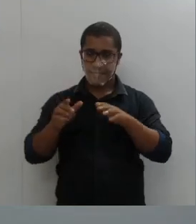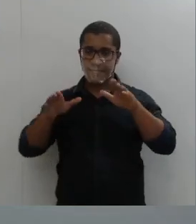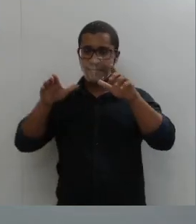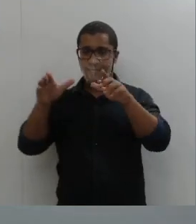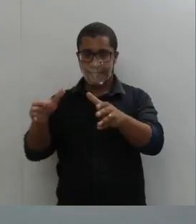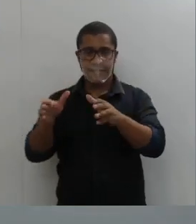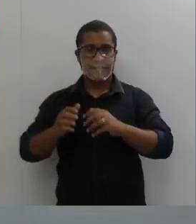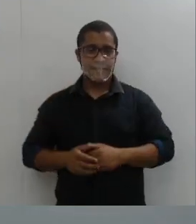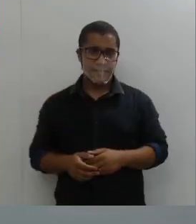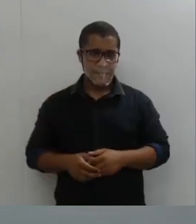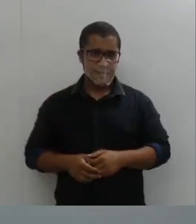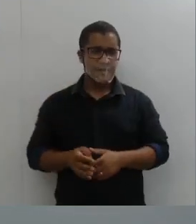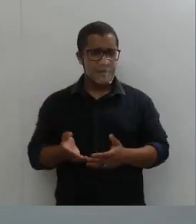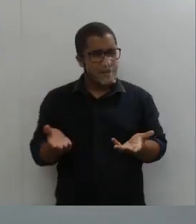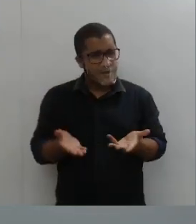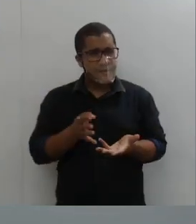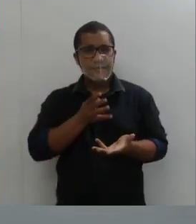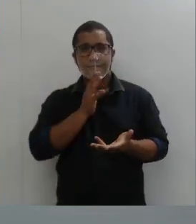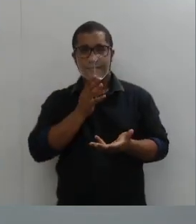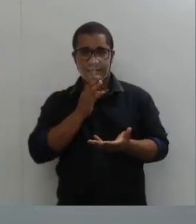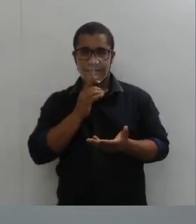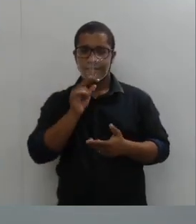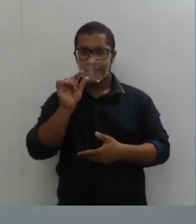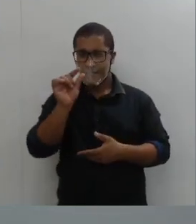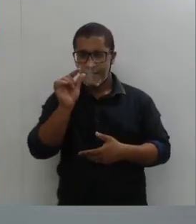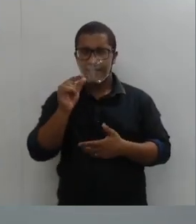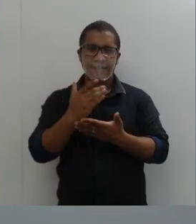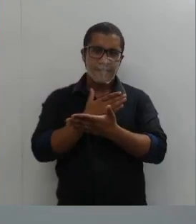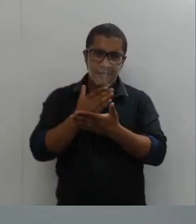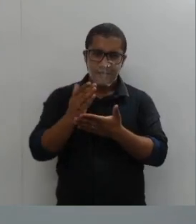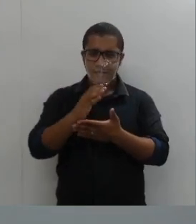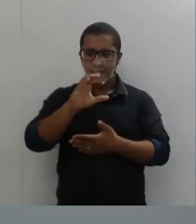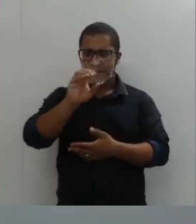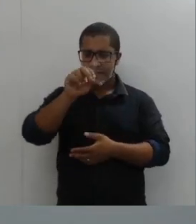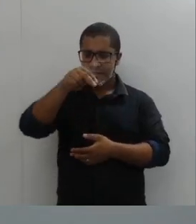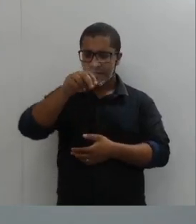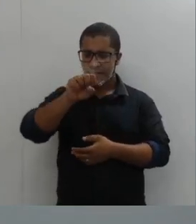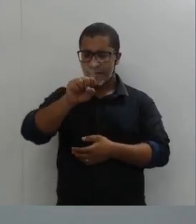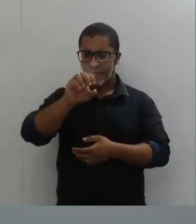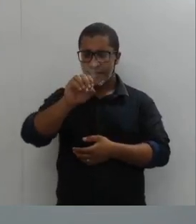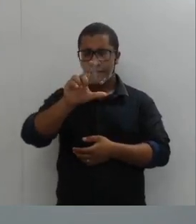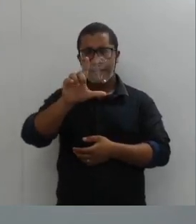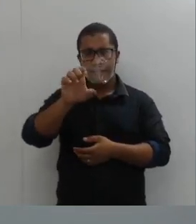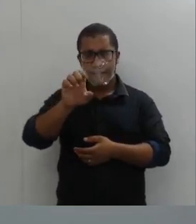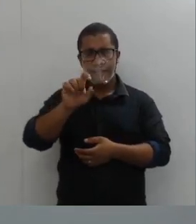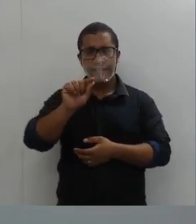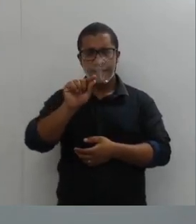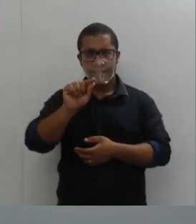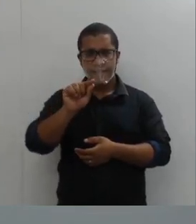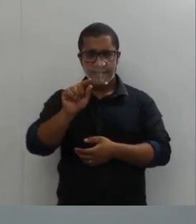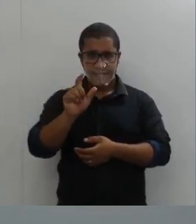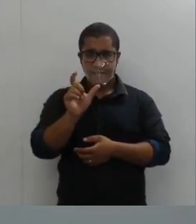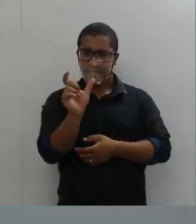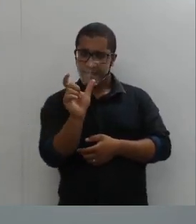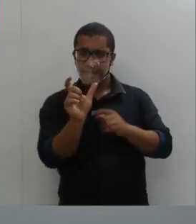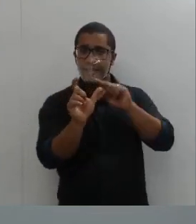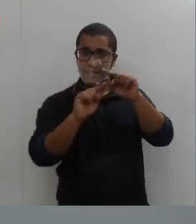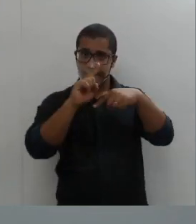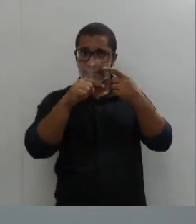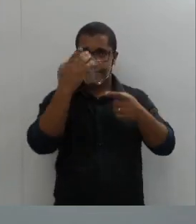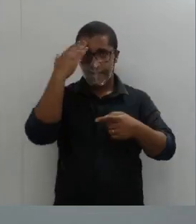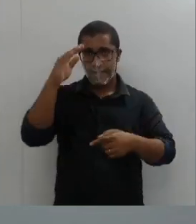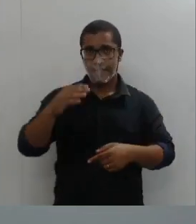aí vamos conhecer um pouquinho que tipo de console. Está falando de console, que vocês não estão entendendo essa palavra console. Vocês já vão entender.